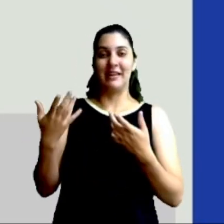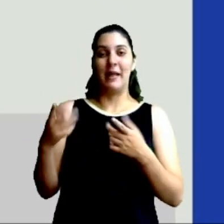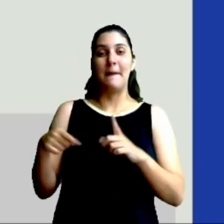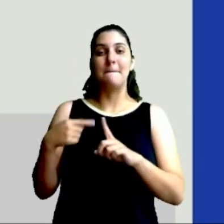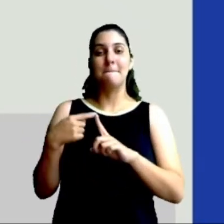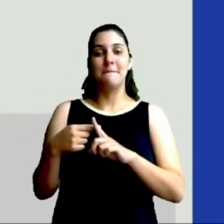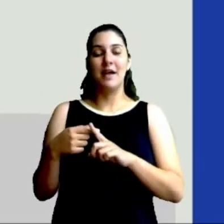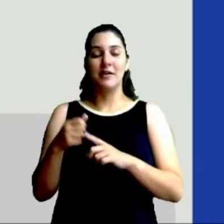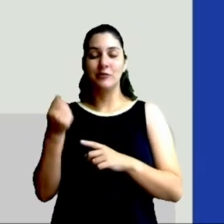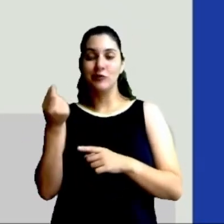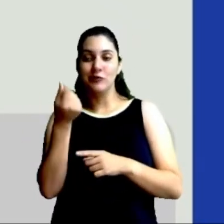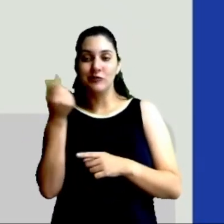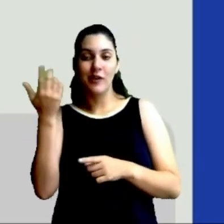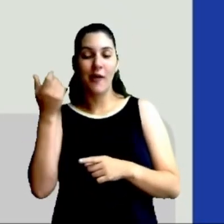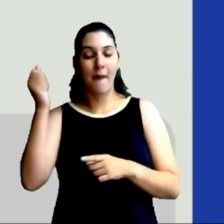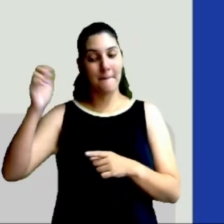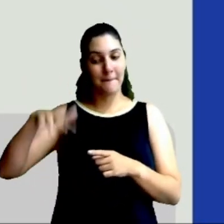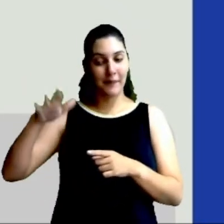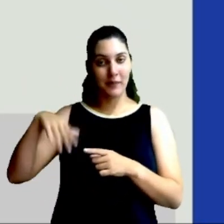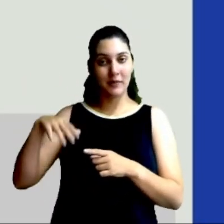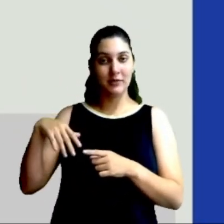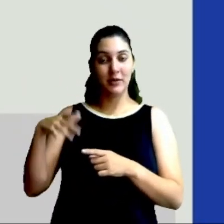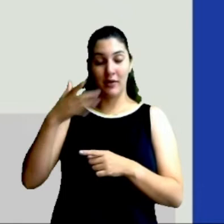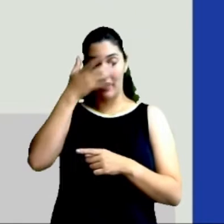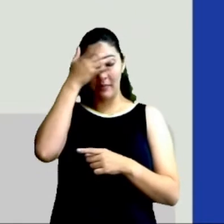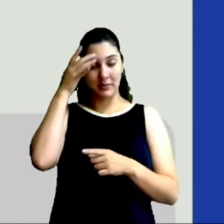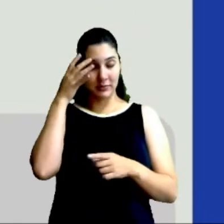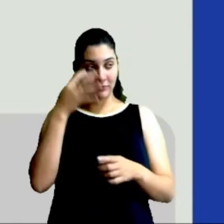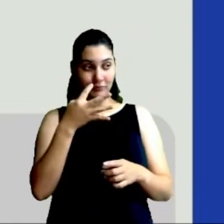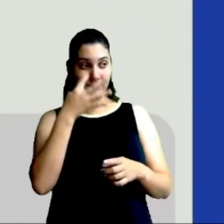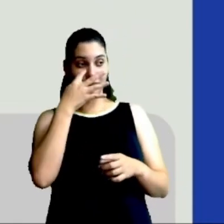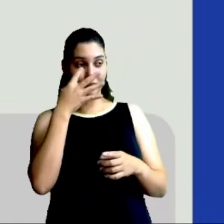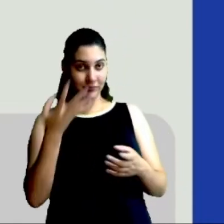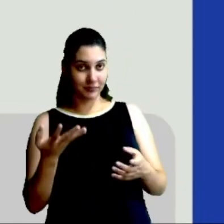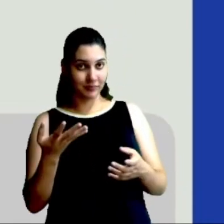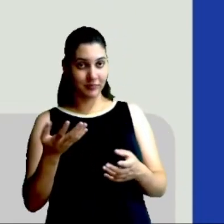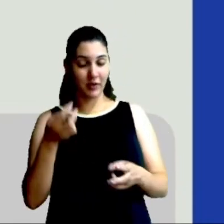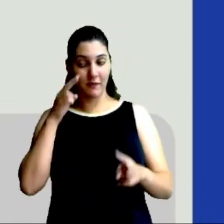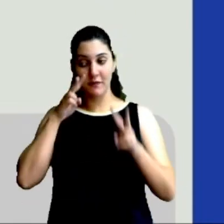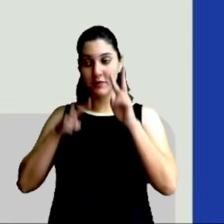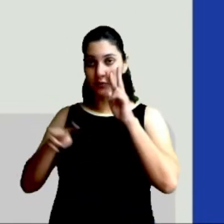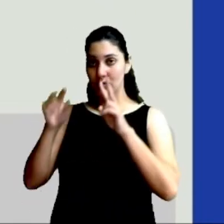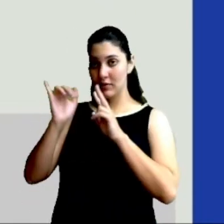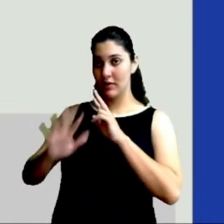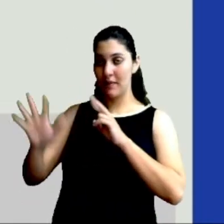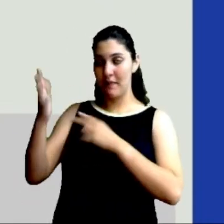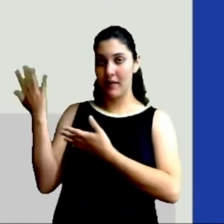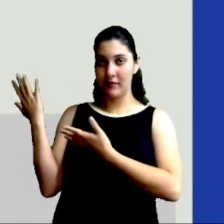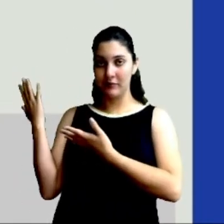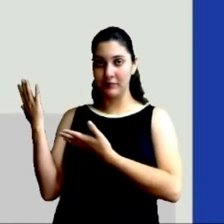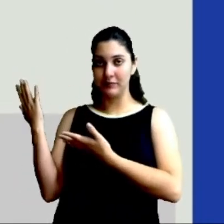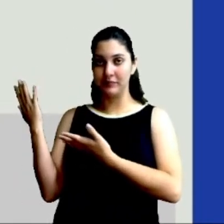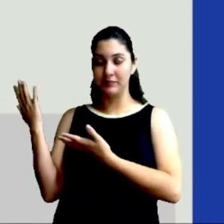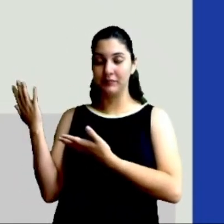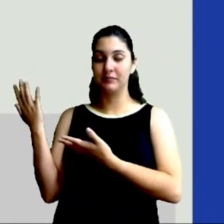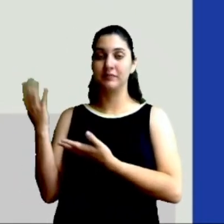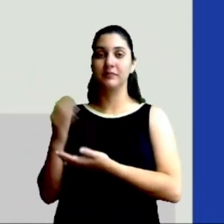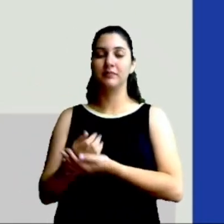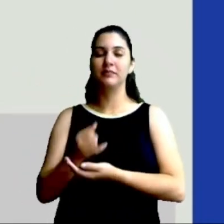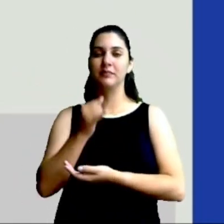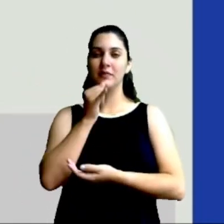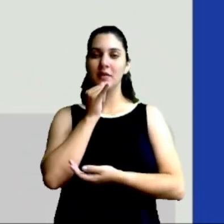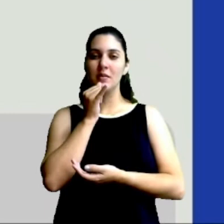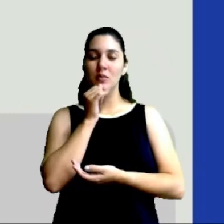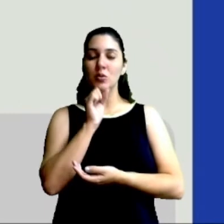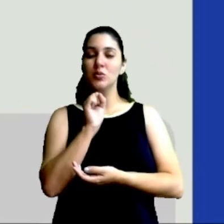o cliente é atraído. Observando essa imagem, observa bem por quê. Se você não é leitor